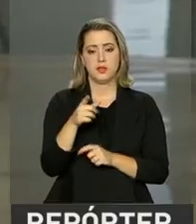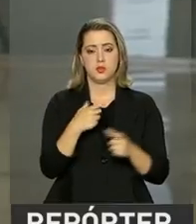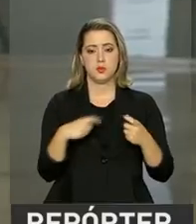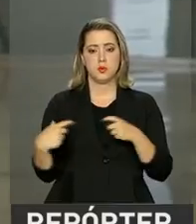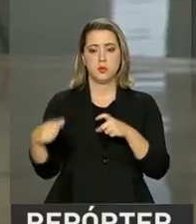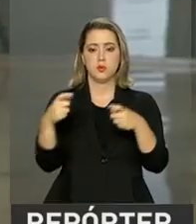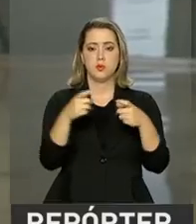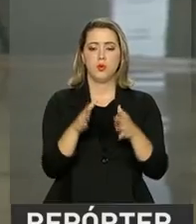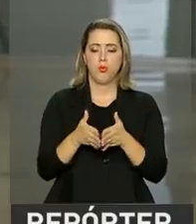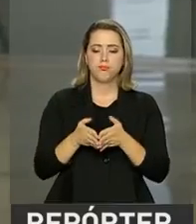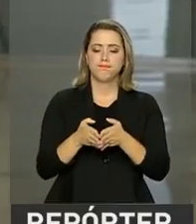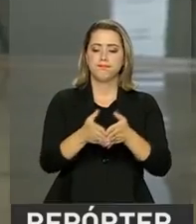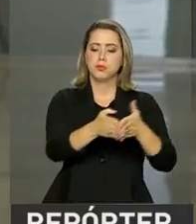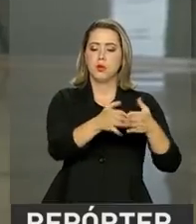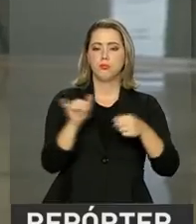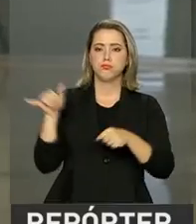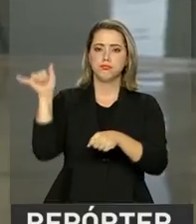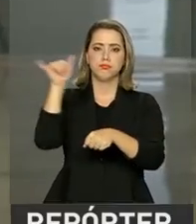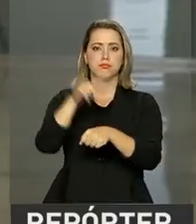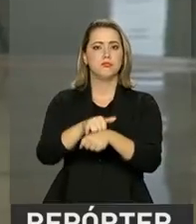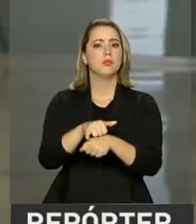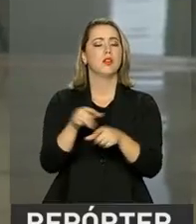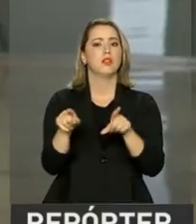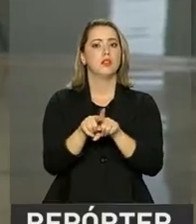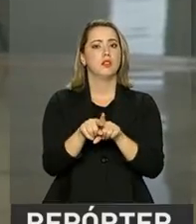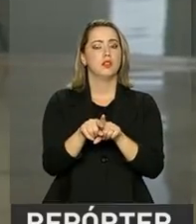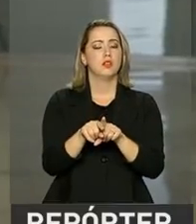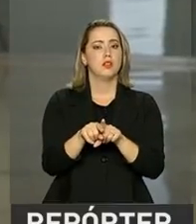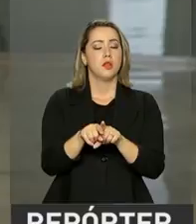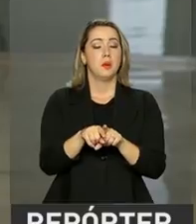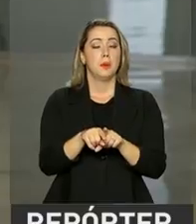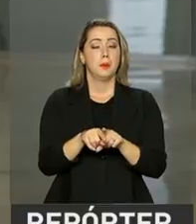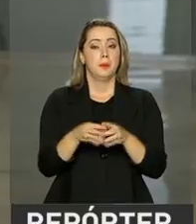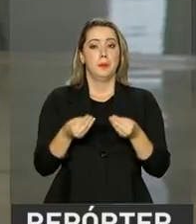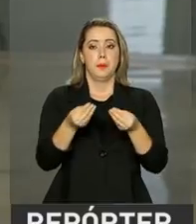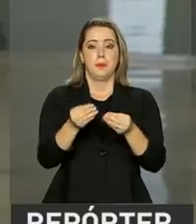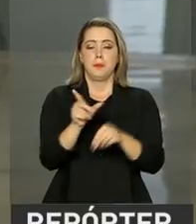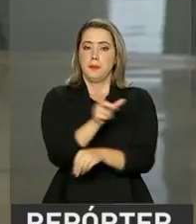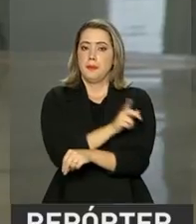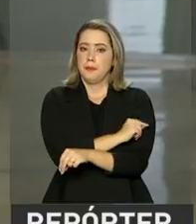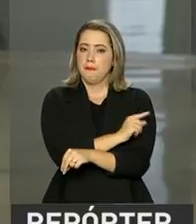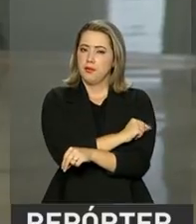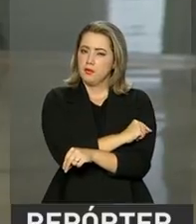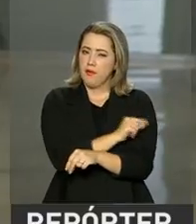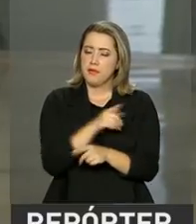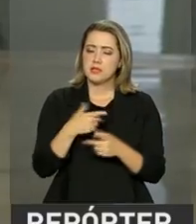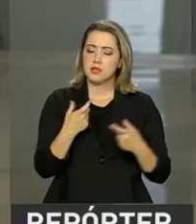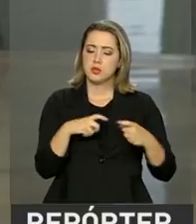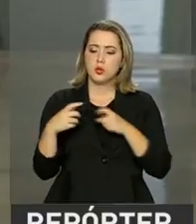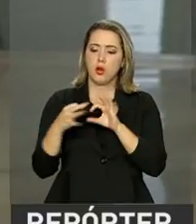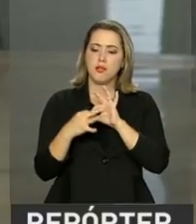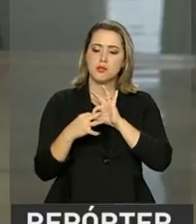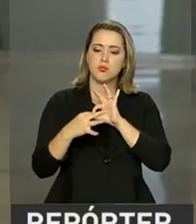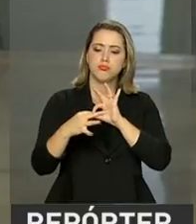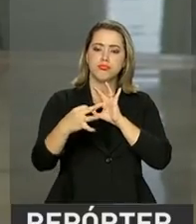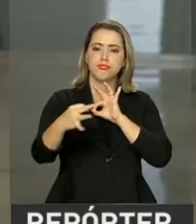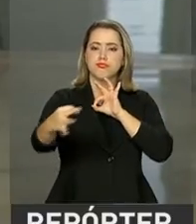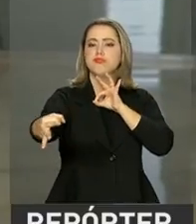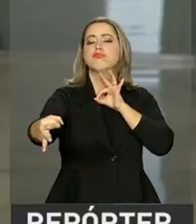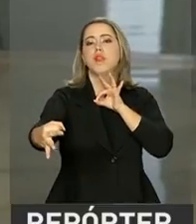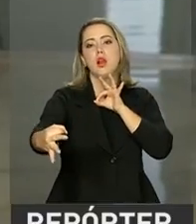marítimos e fluviais que vão levar as doses da vacina para as regiões mais